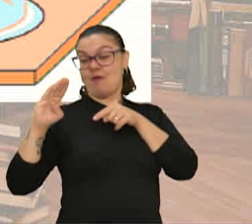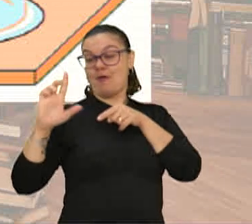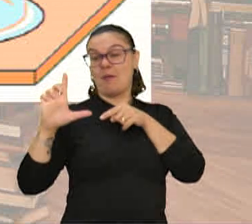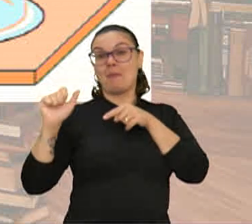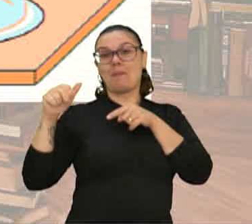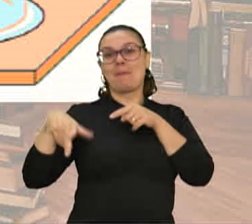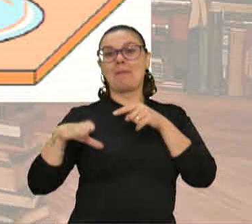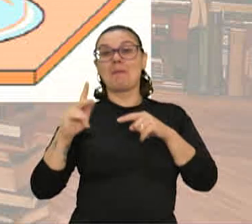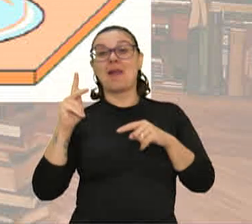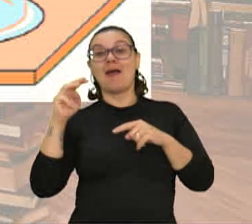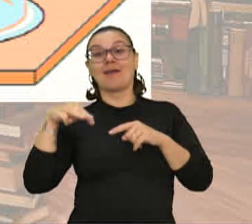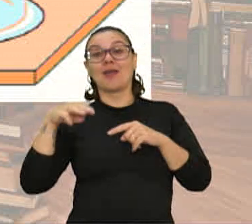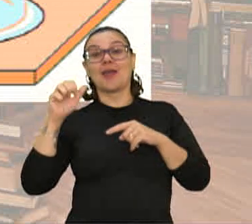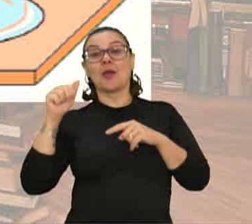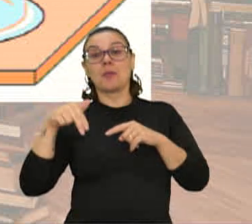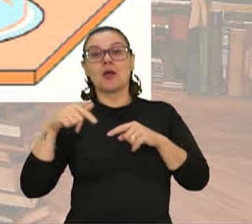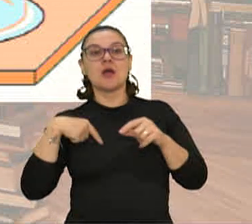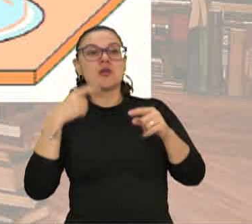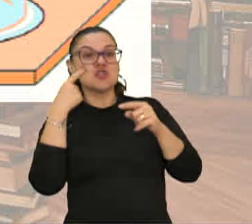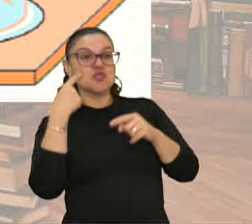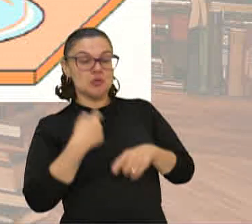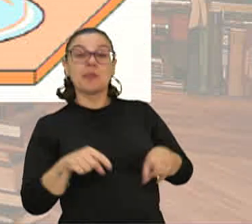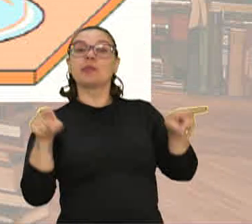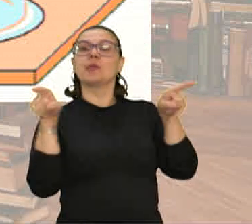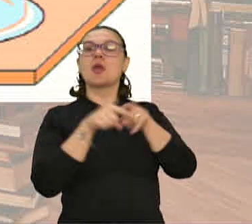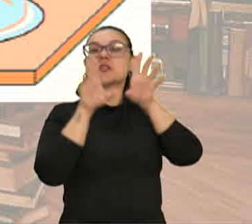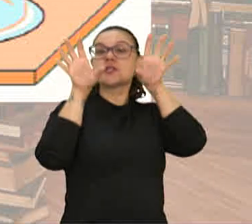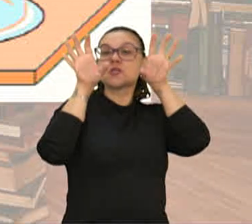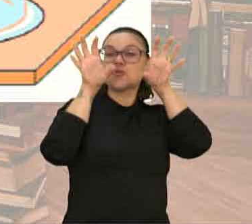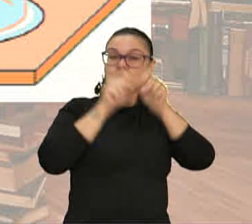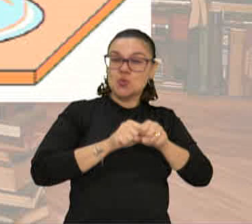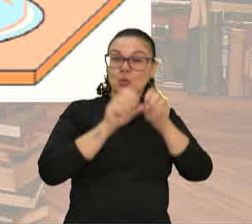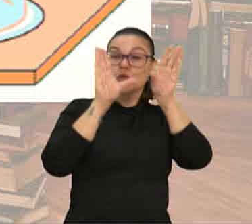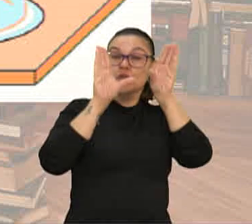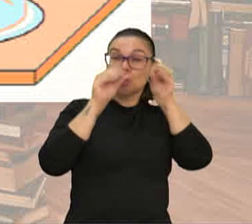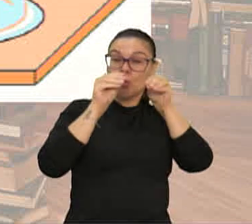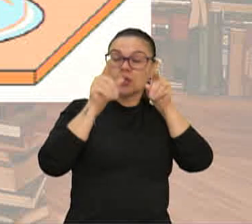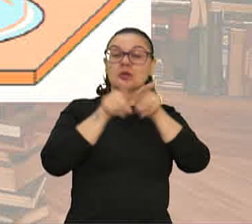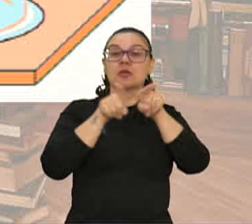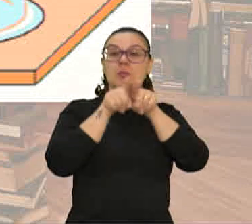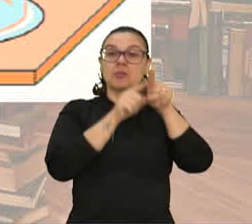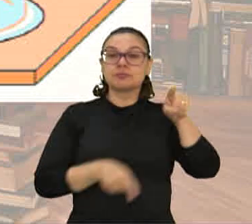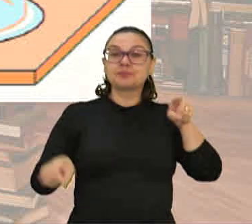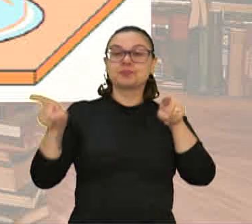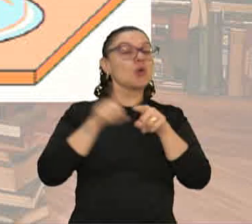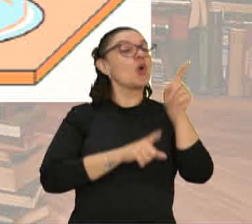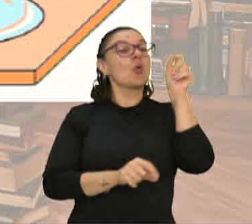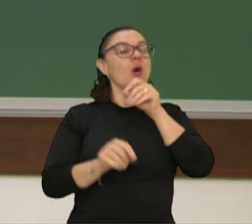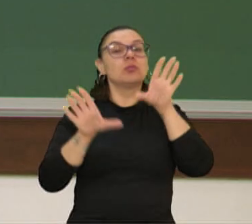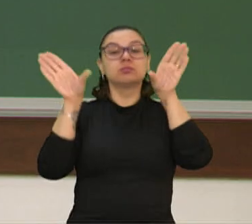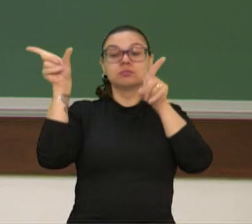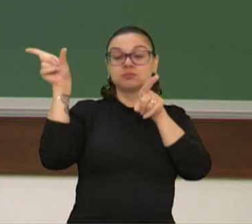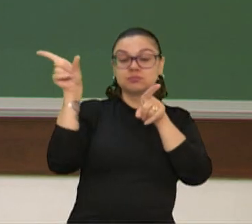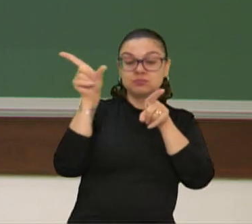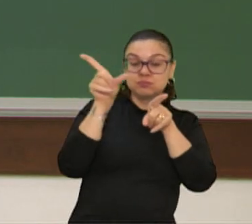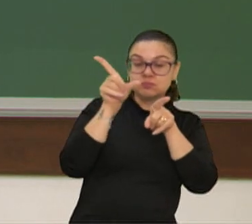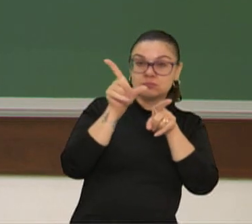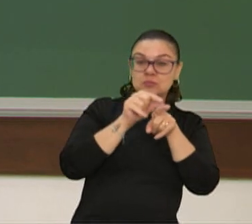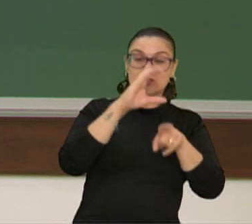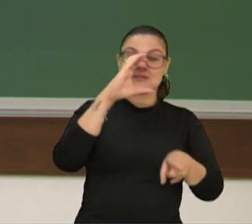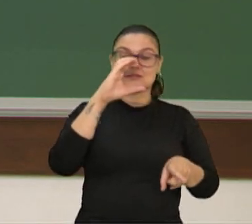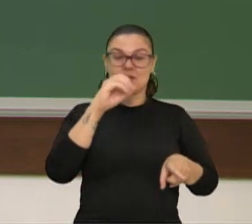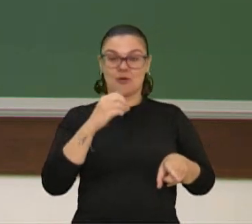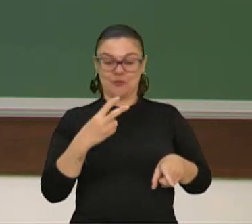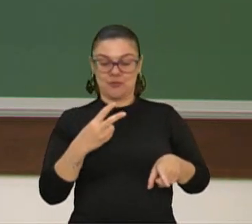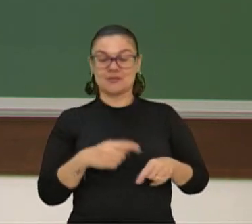que no escuro a planta também faz um processo. Qual o processo? O de absorver gás carbônico. Então, o cara com o nome